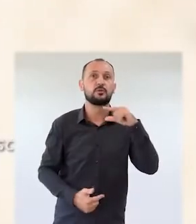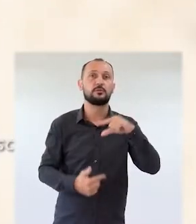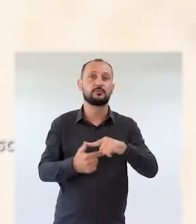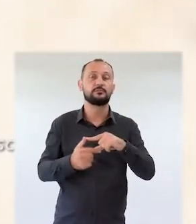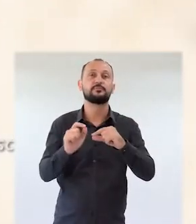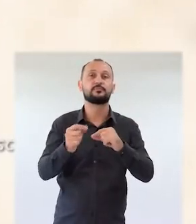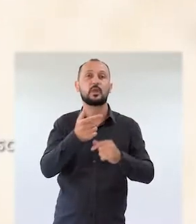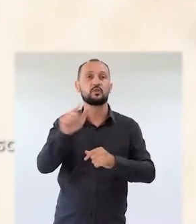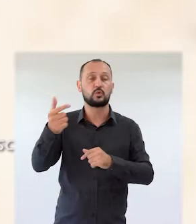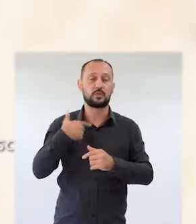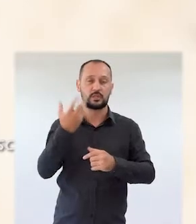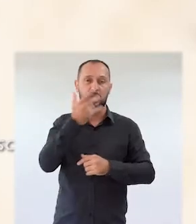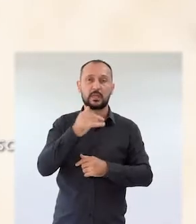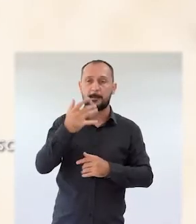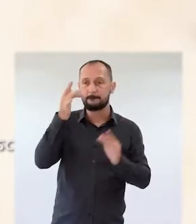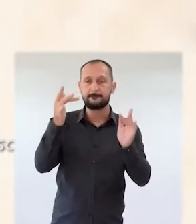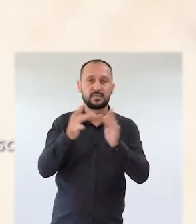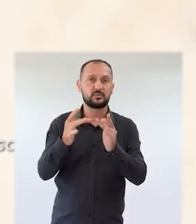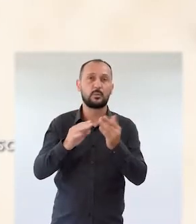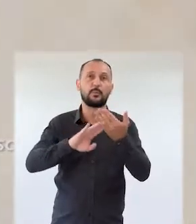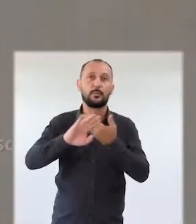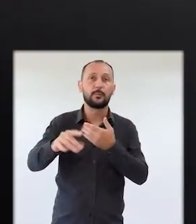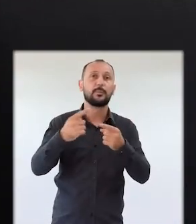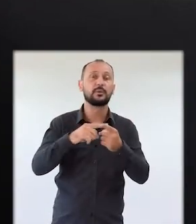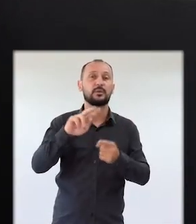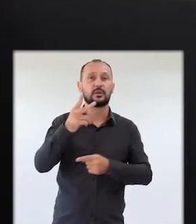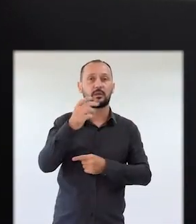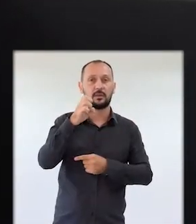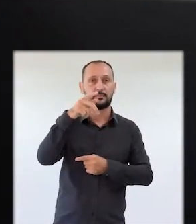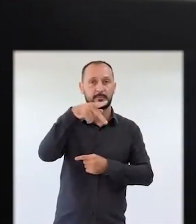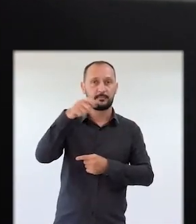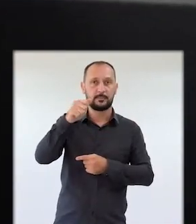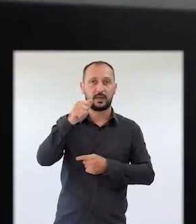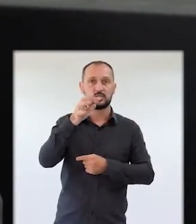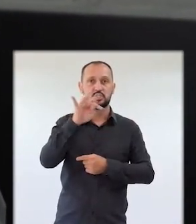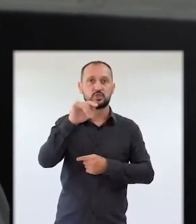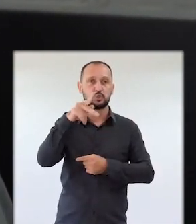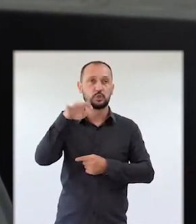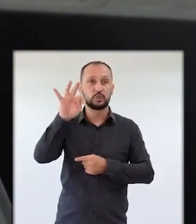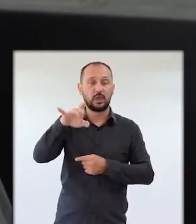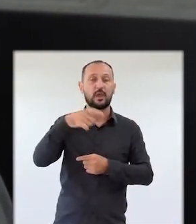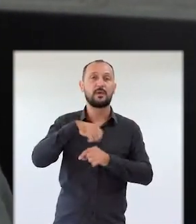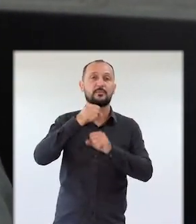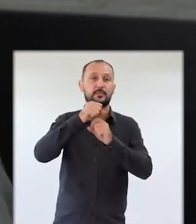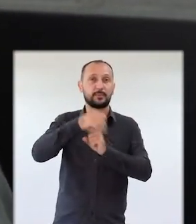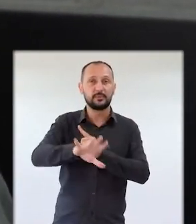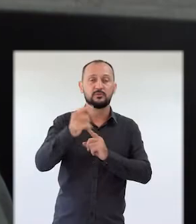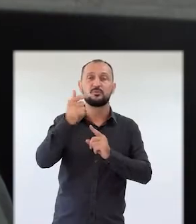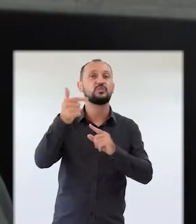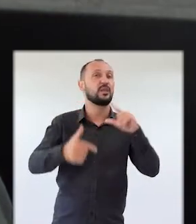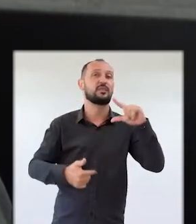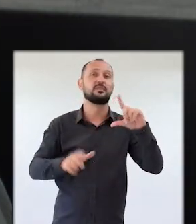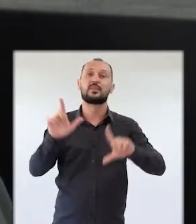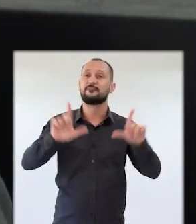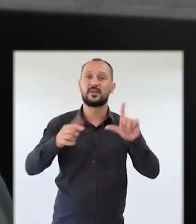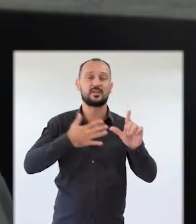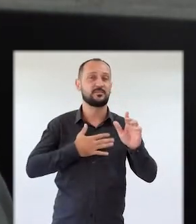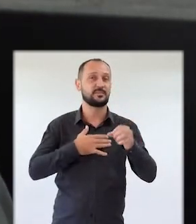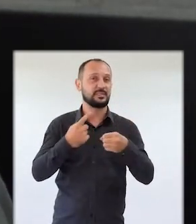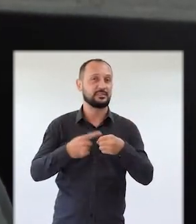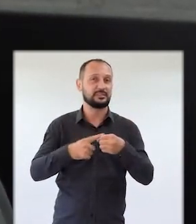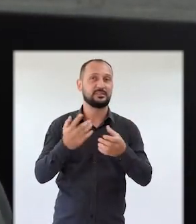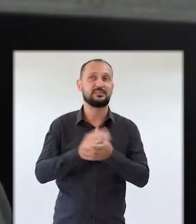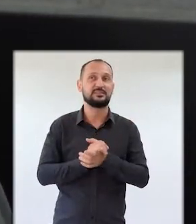isolado de todas as outras crianças ou pessoas, porque a hepatite é contagiosa, eu não tinha o que fazer, não existia televisão na minha cidade.